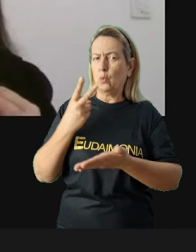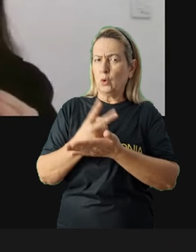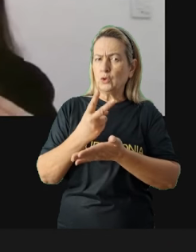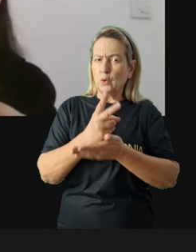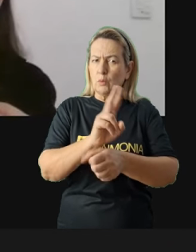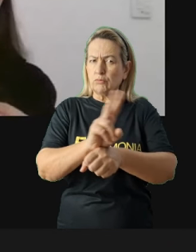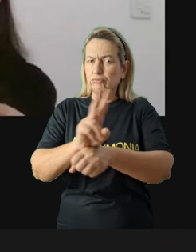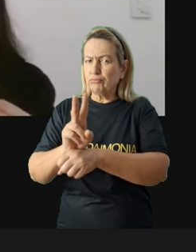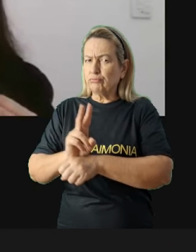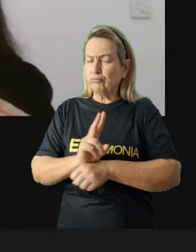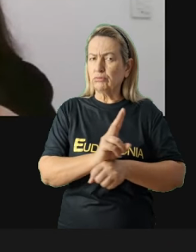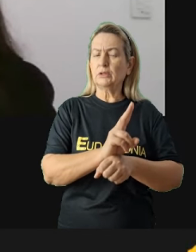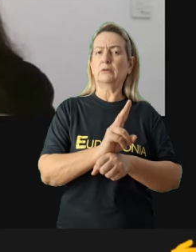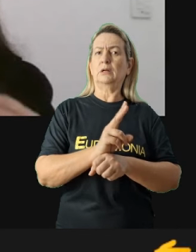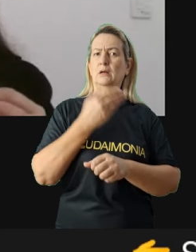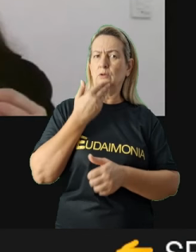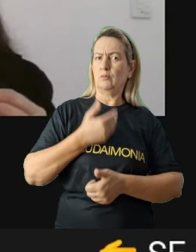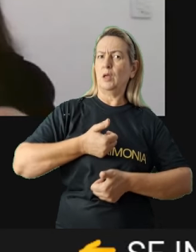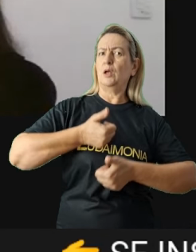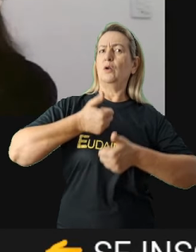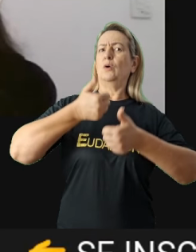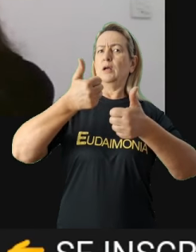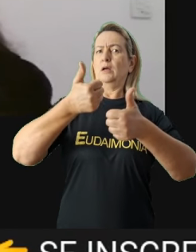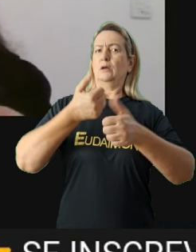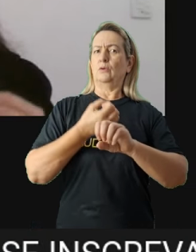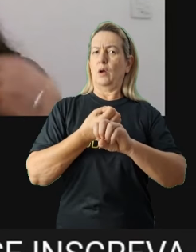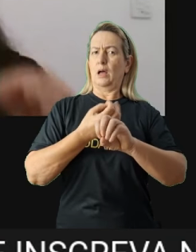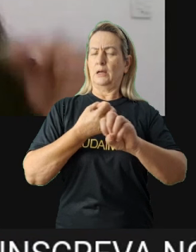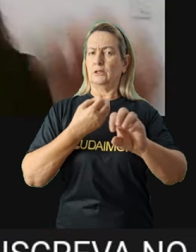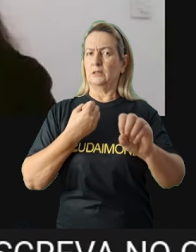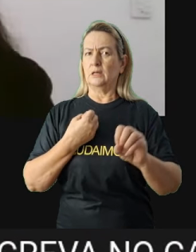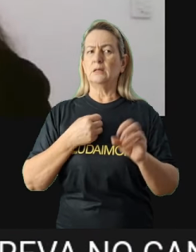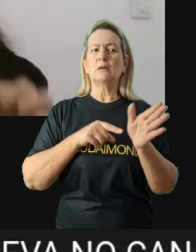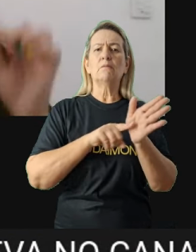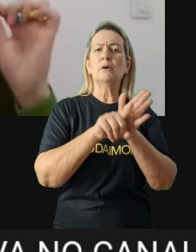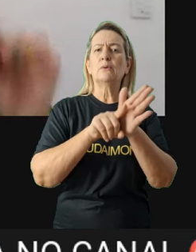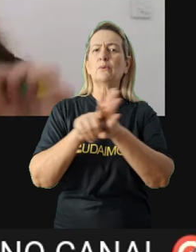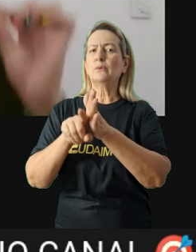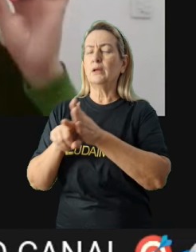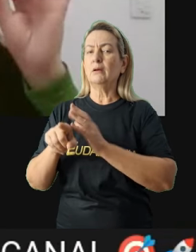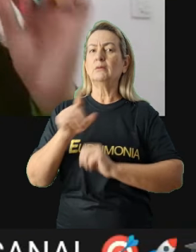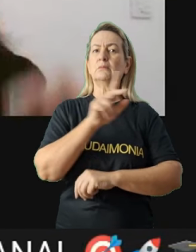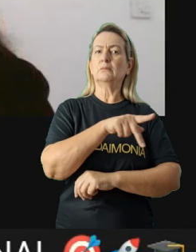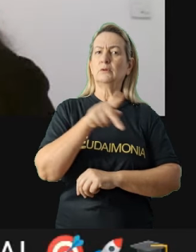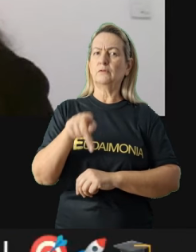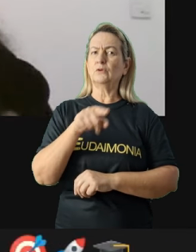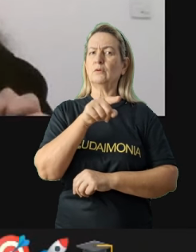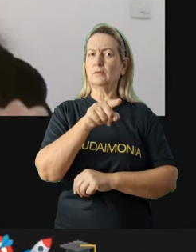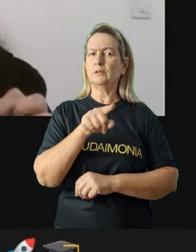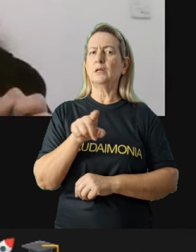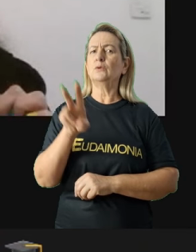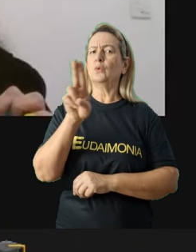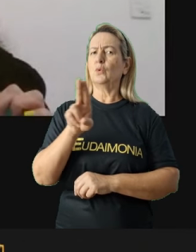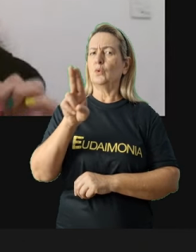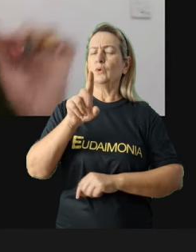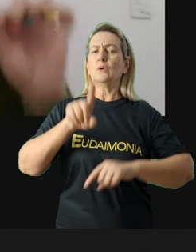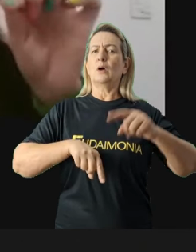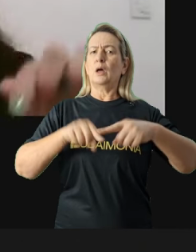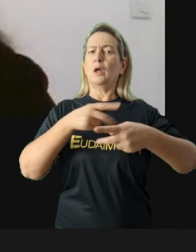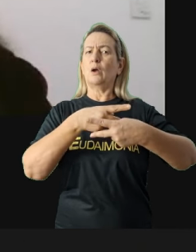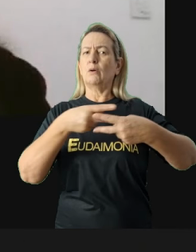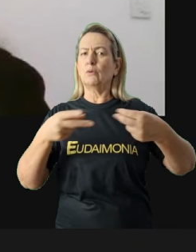está acontecendo esse monitoramento, esse acompanhamento? Será que as instituições estão falando, professores, vocês conhecem esses recursos de inteligência artificial